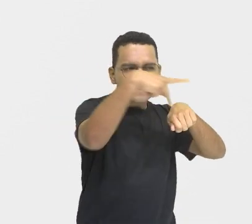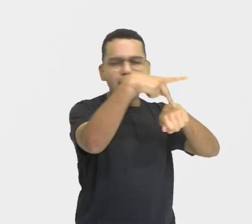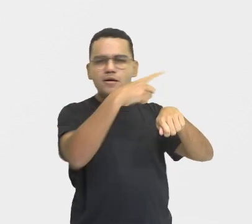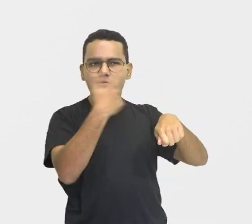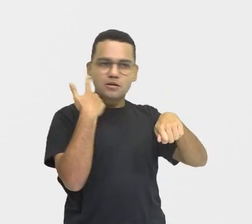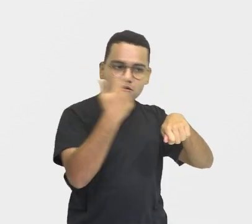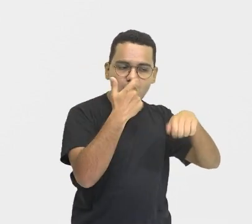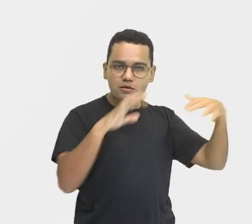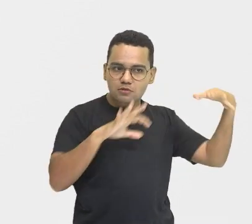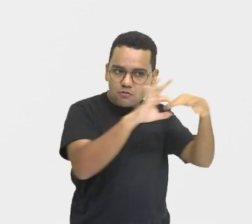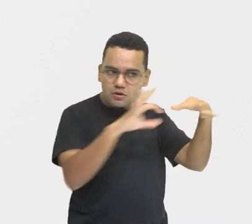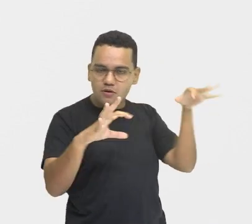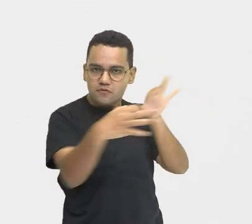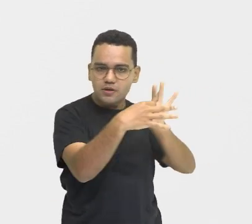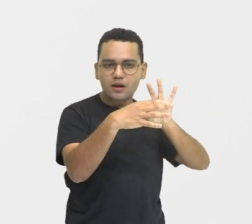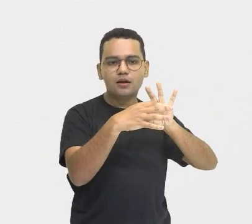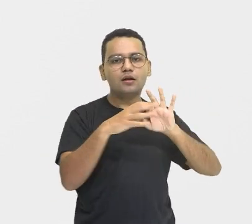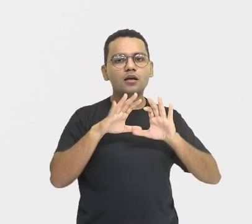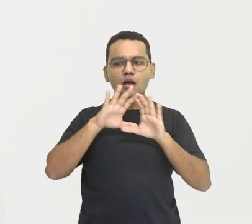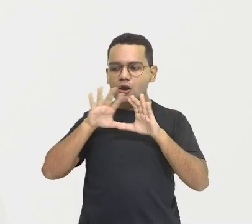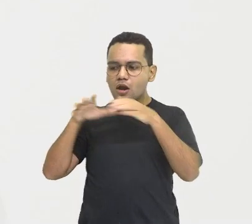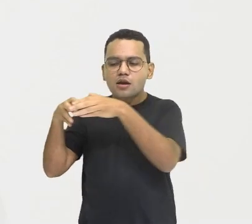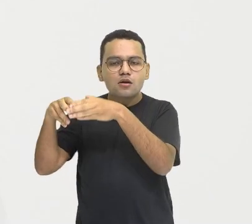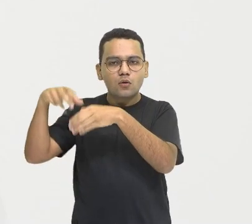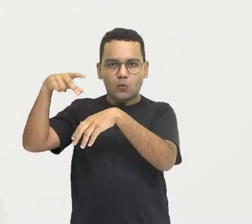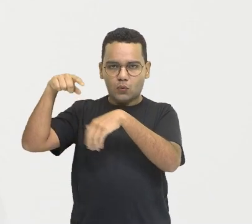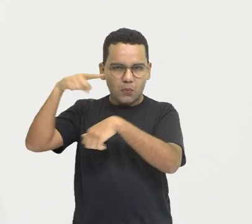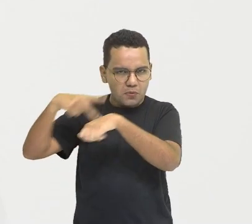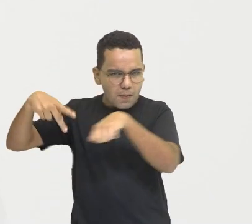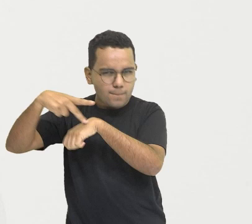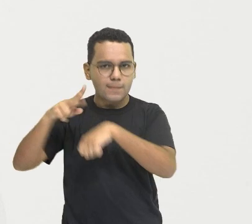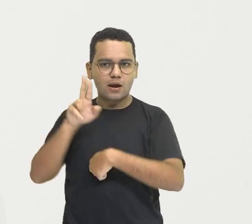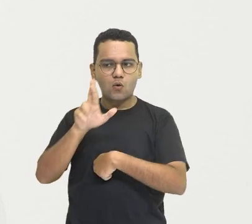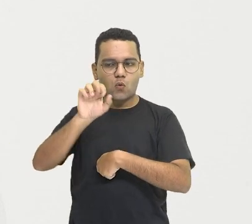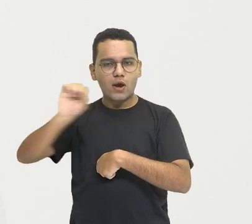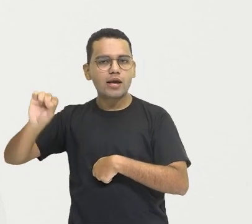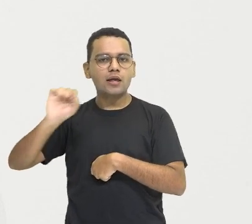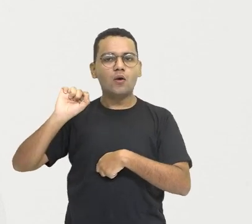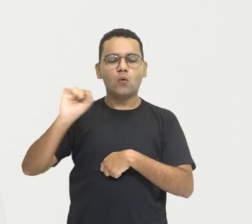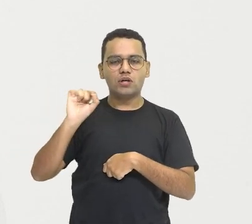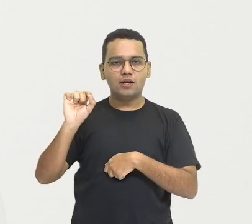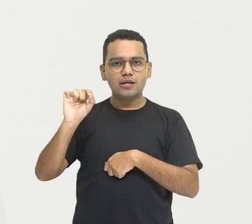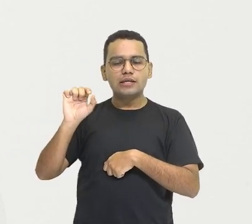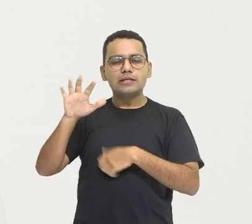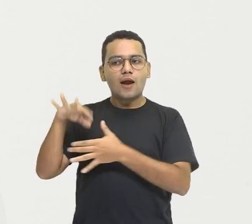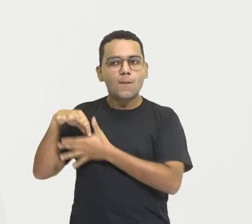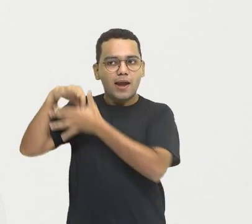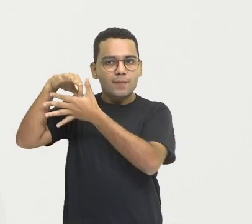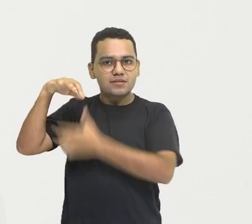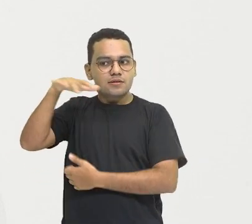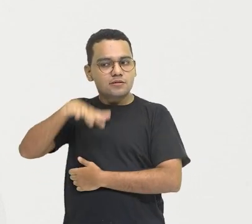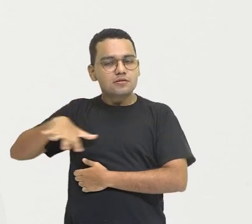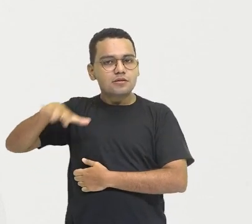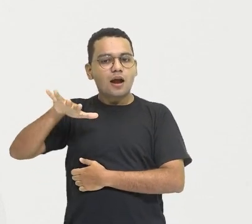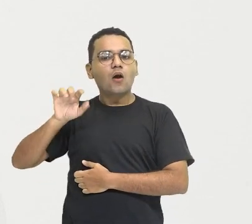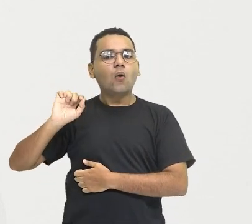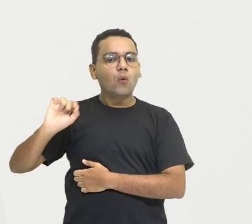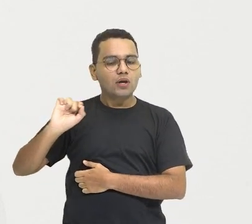bloco capitalista, e a União Soviética, ela vai liderar e representar também o